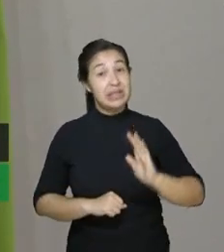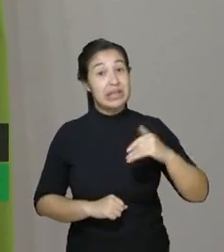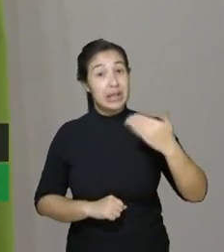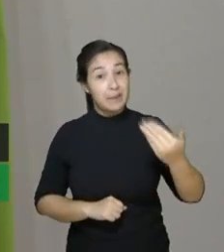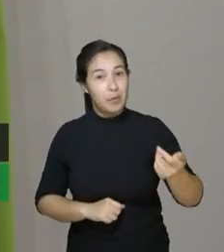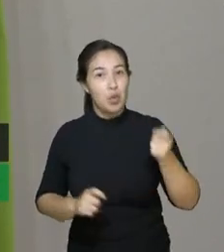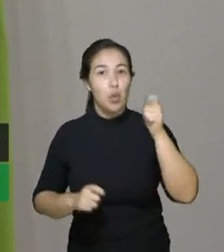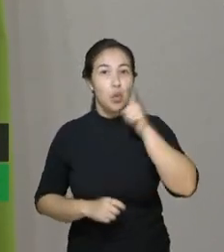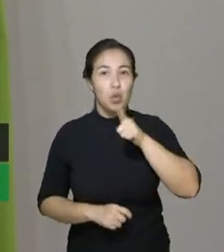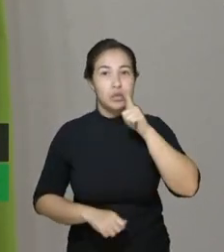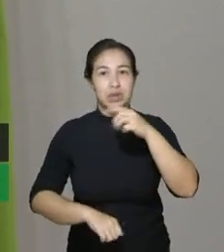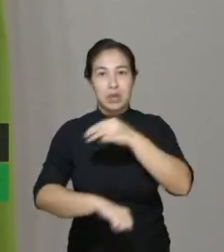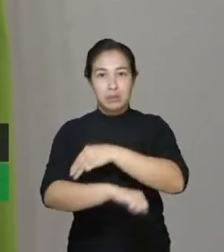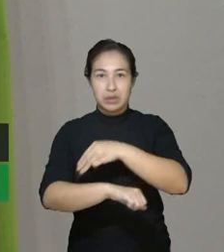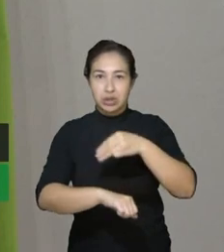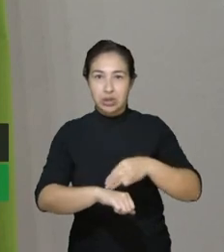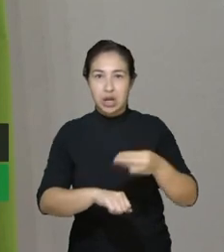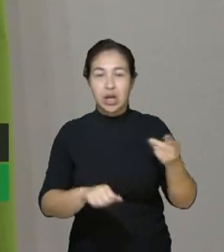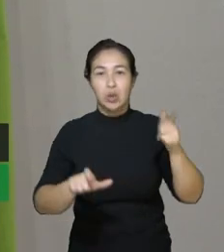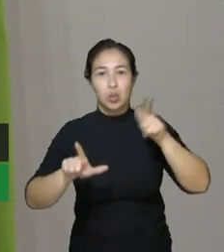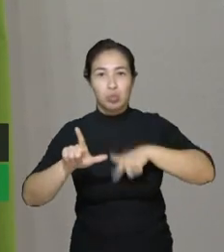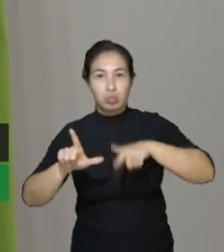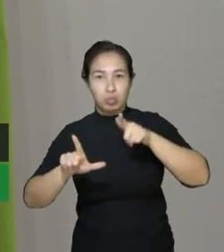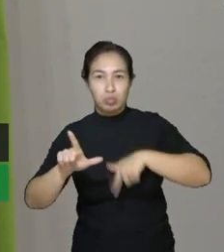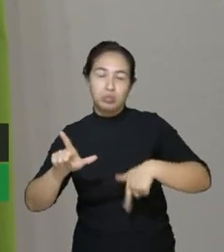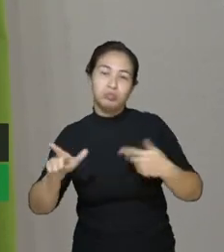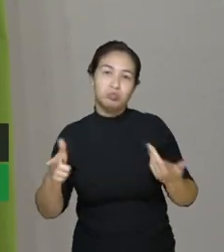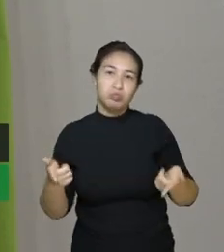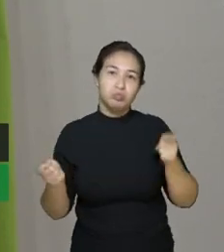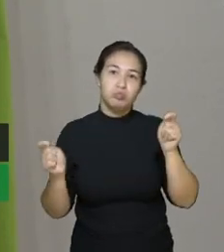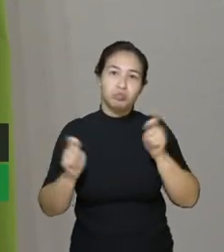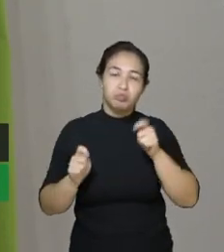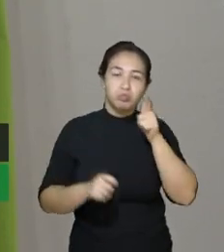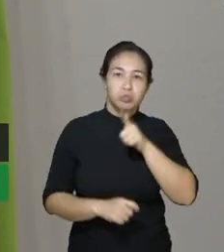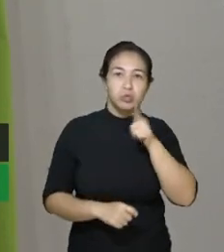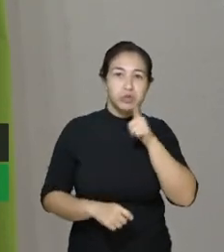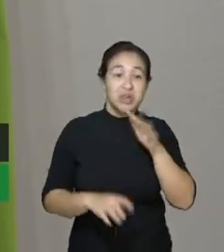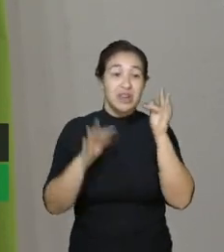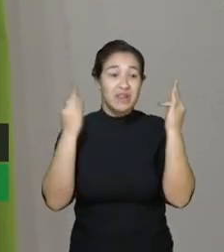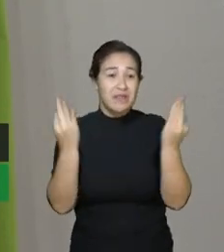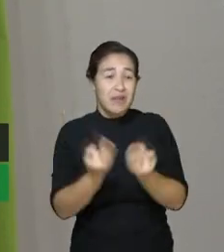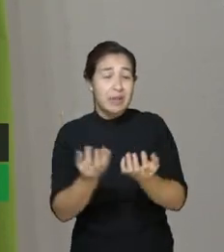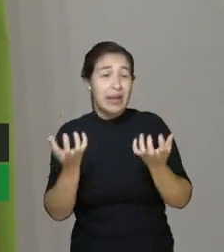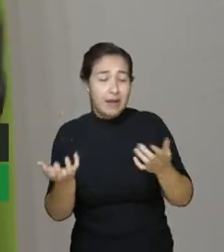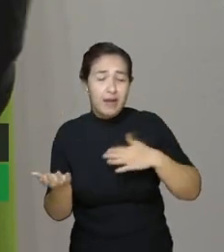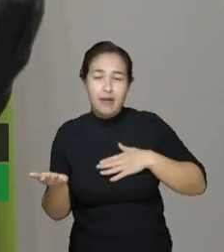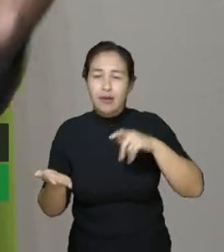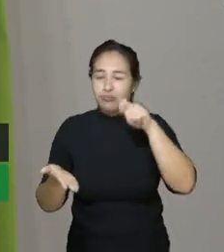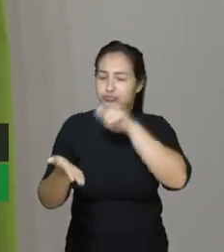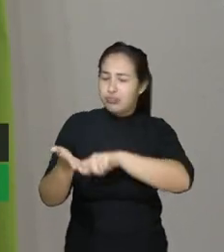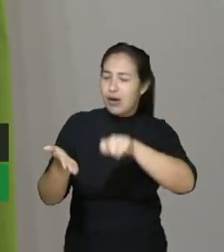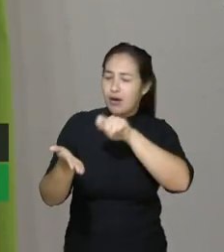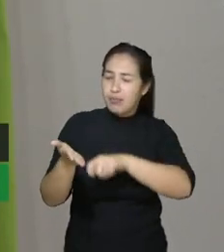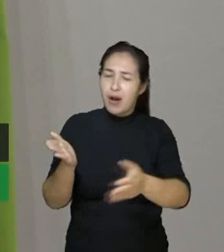mestrado, meu doutorado em literatura, e a família queria que eu fosse por esse perfil, escrever livros, enfim,